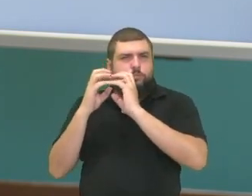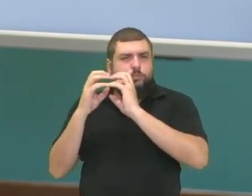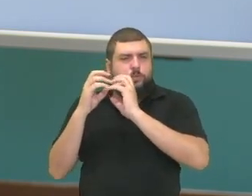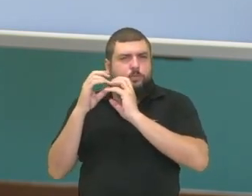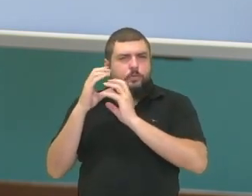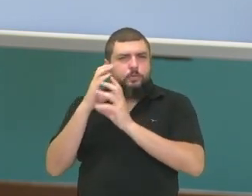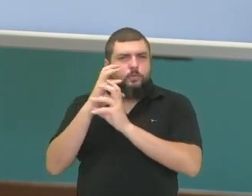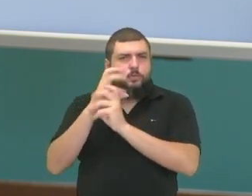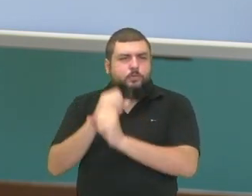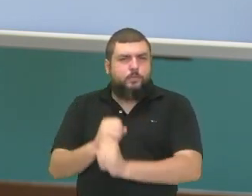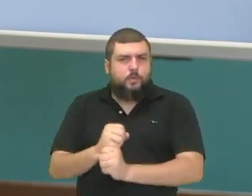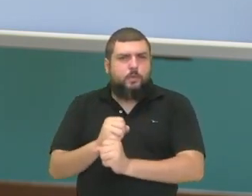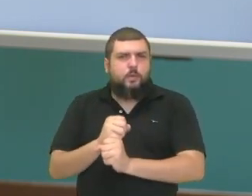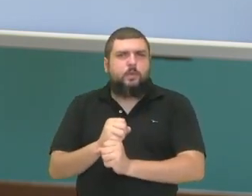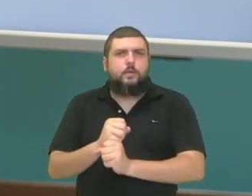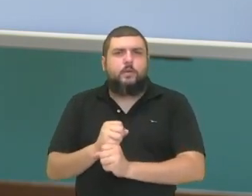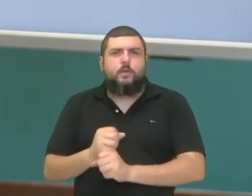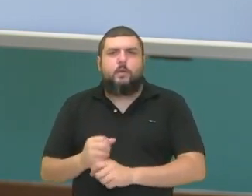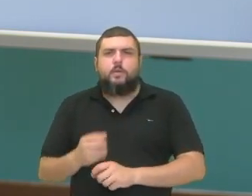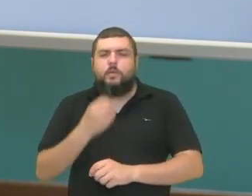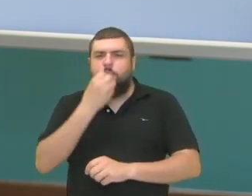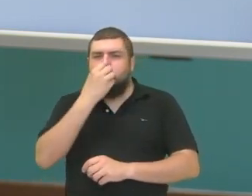tem, que é algo muito